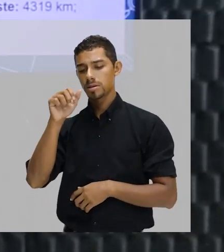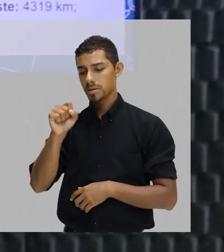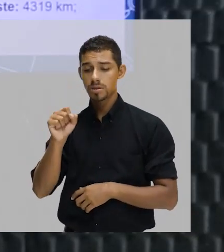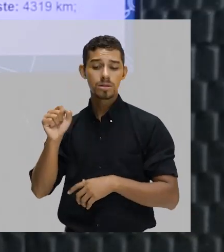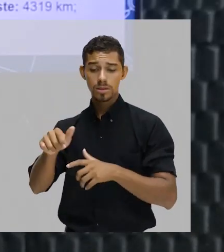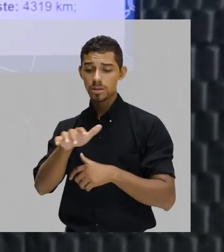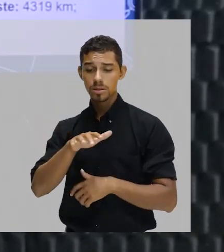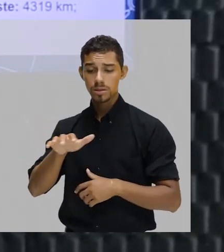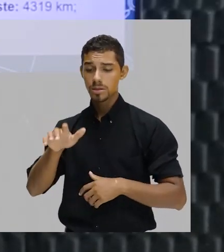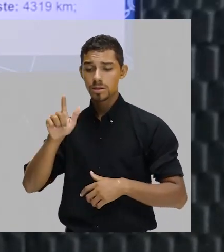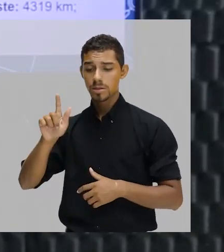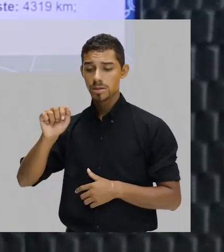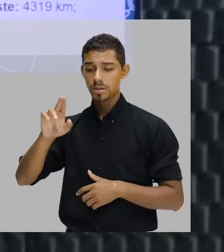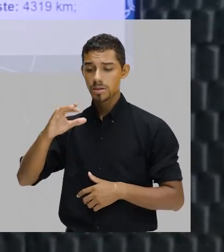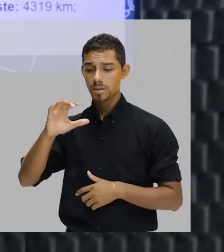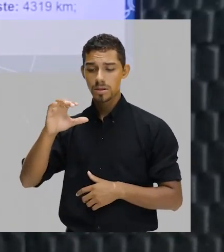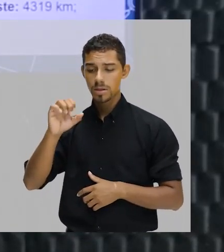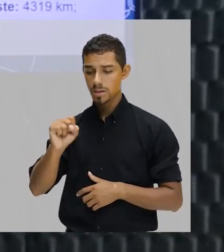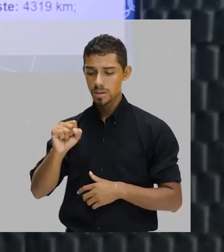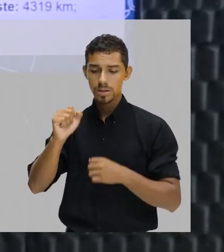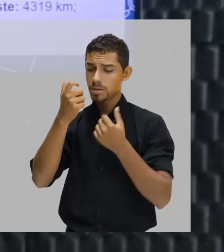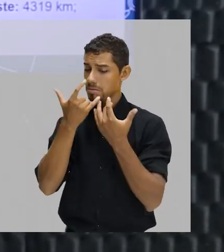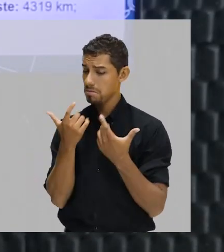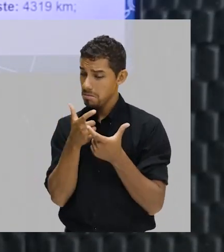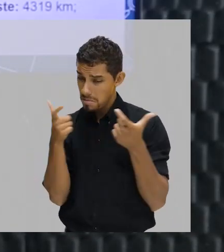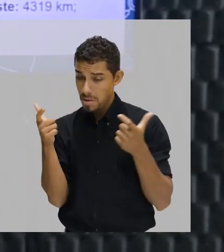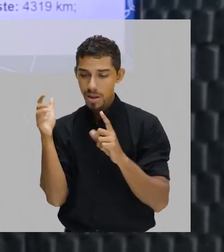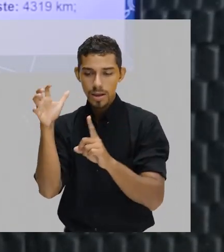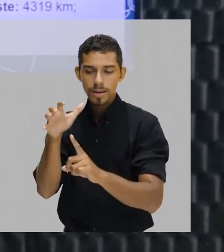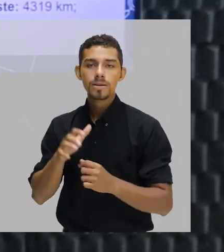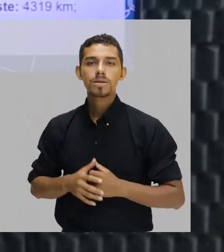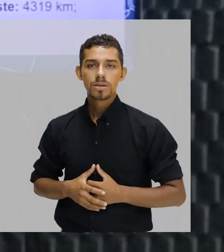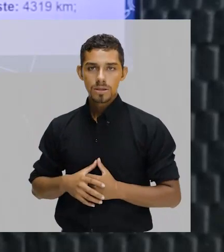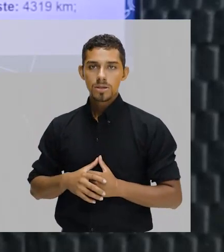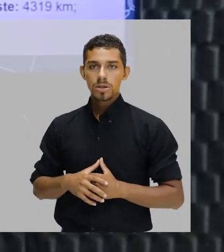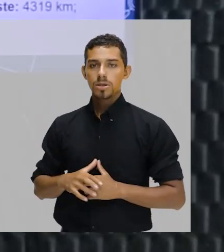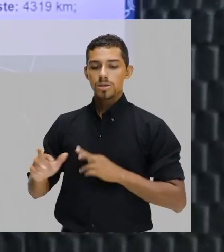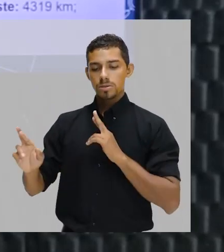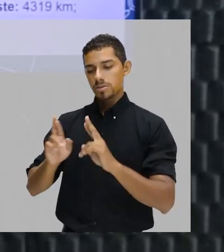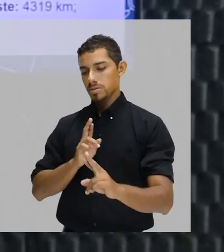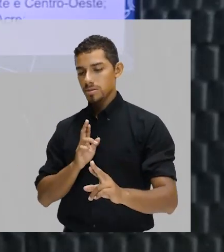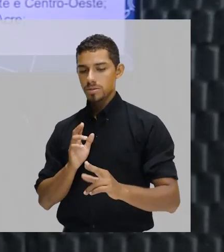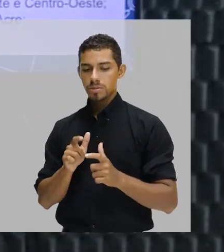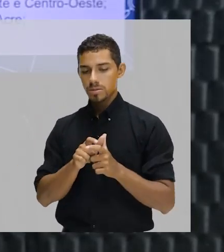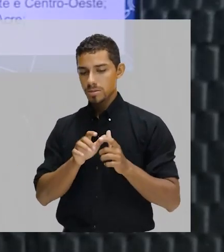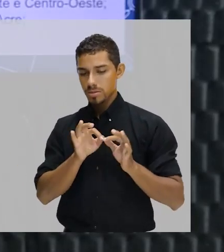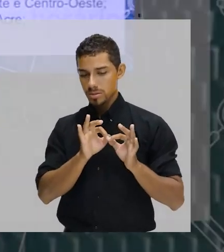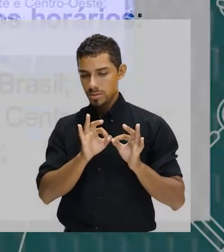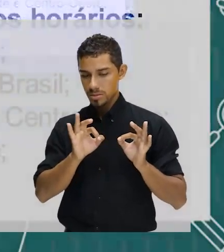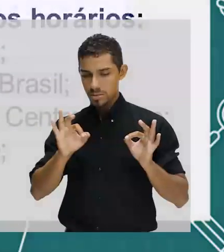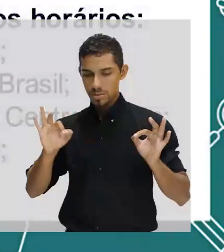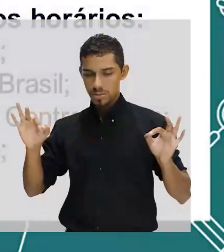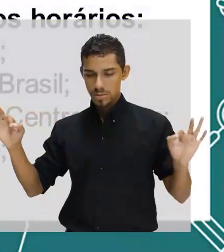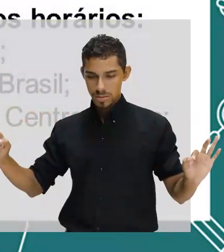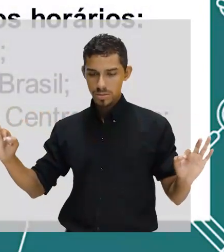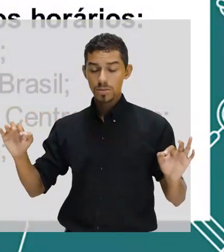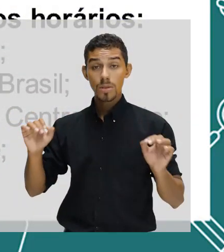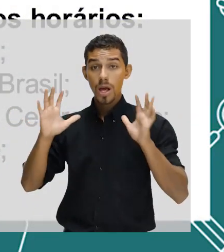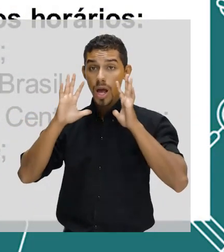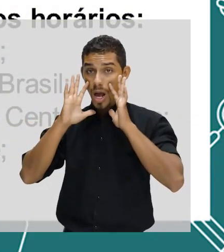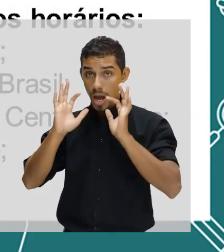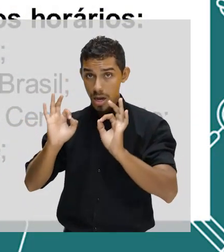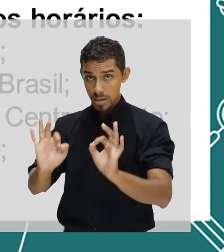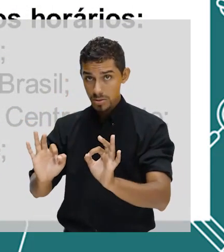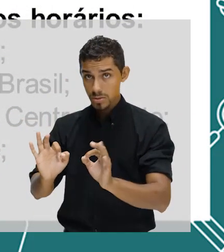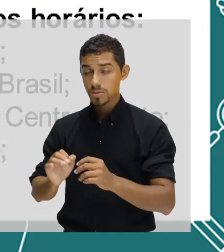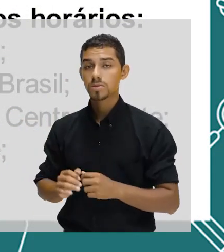Então você vê como a latitude influencia nessa nossa biodiversidade. Em relação à nossa longitude, galera,